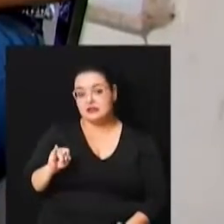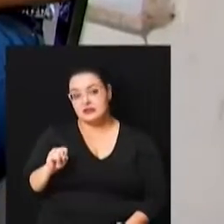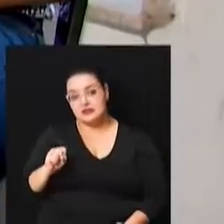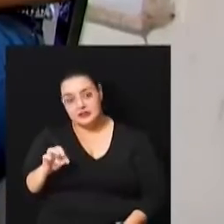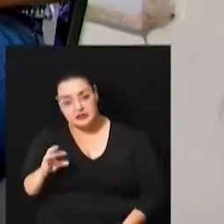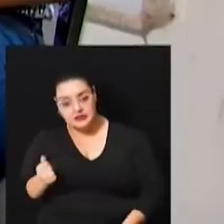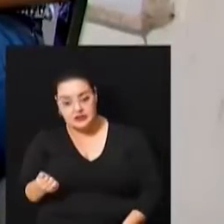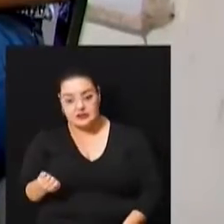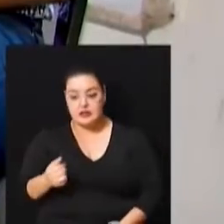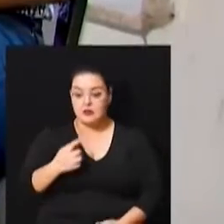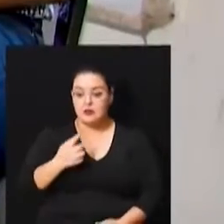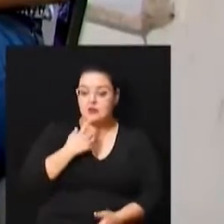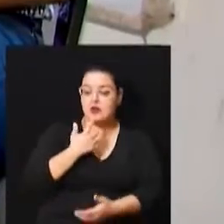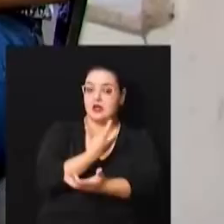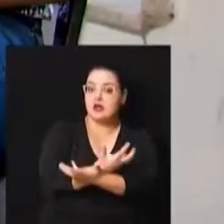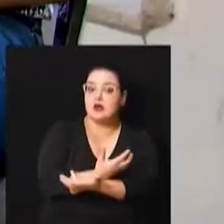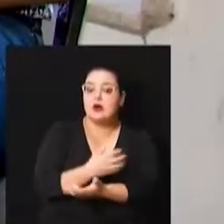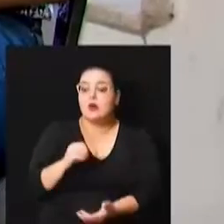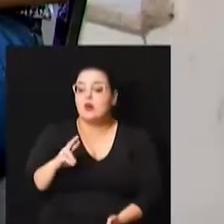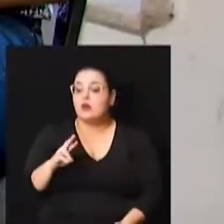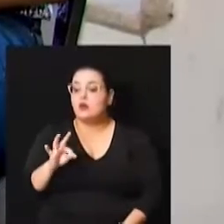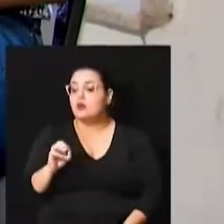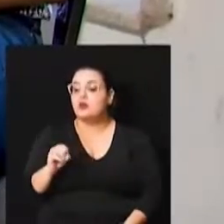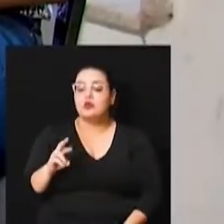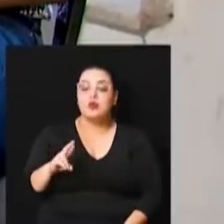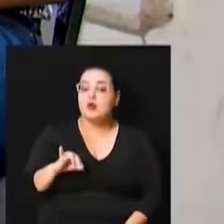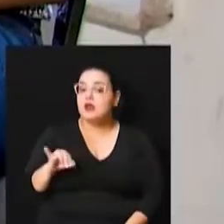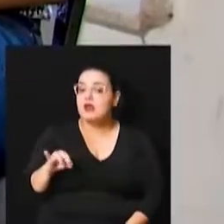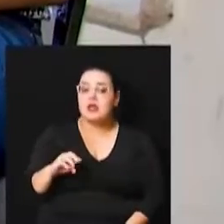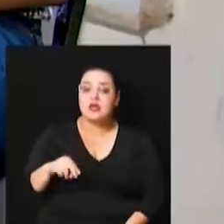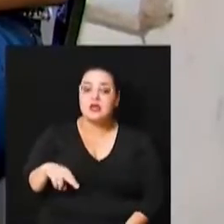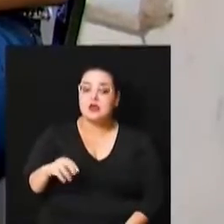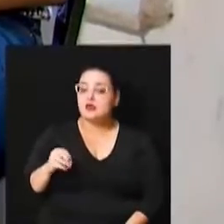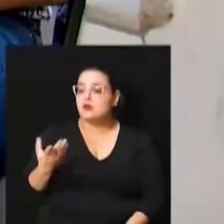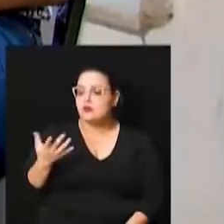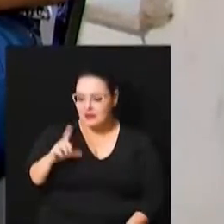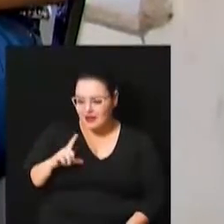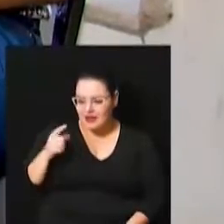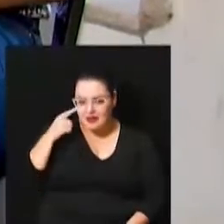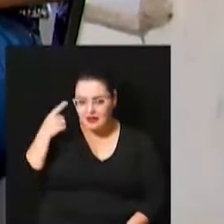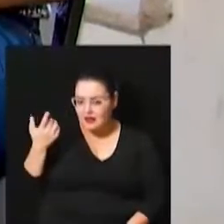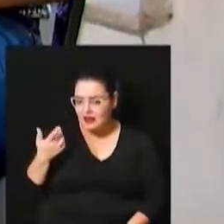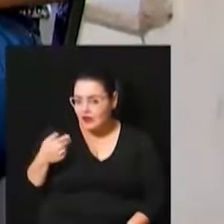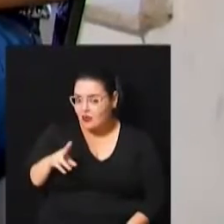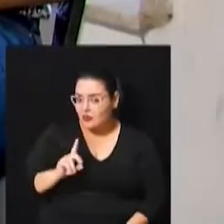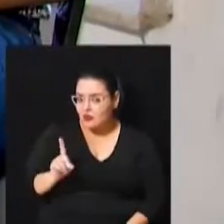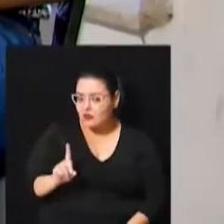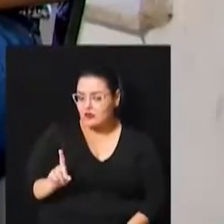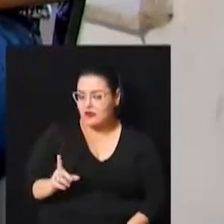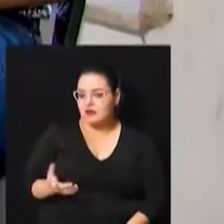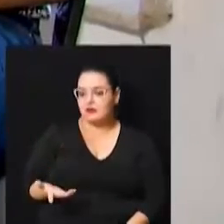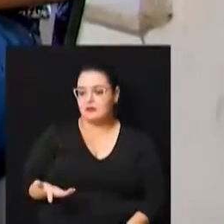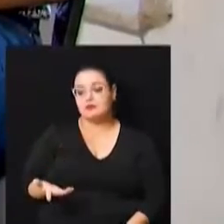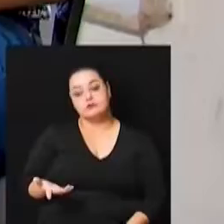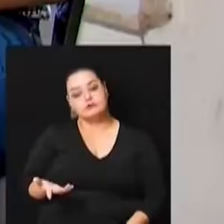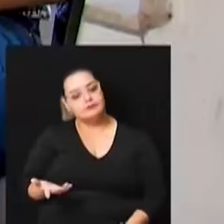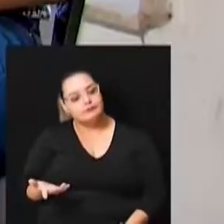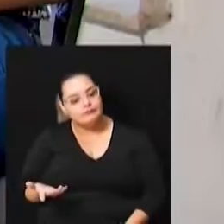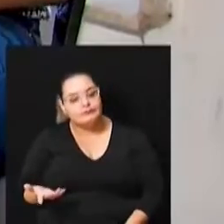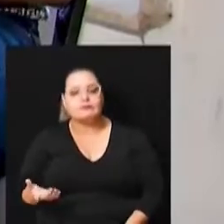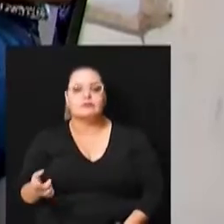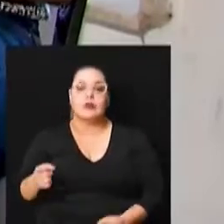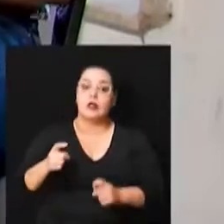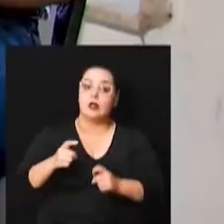uma ortopedista, otorrino, enfim, você já tem mais ou menos uma ideia ou não, é muito cedo? Olha só,